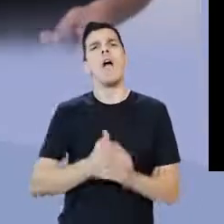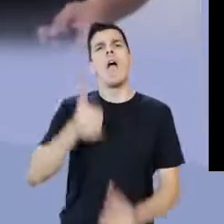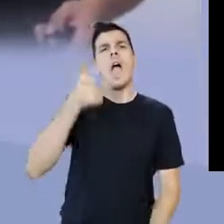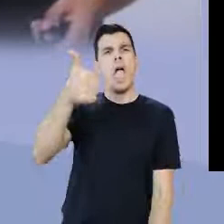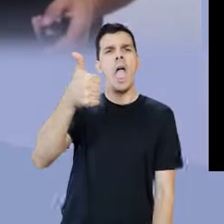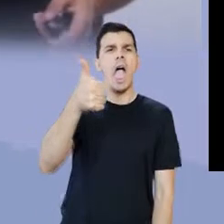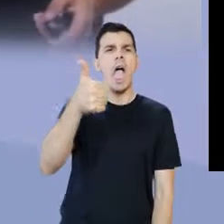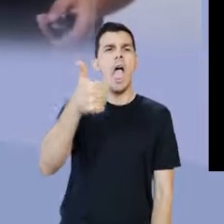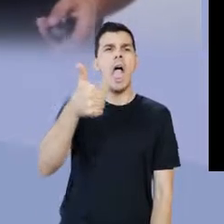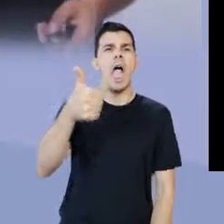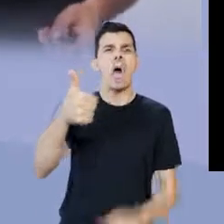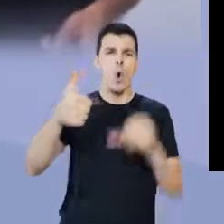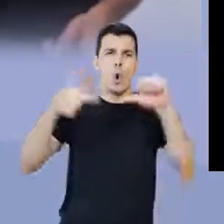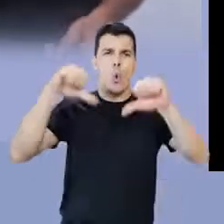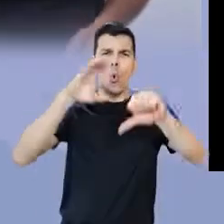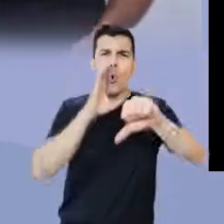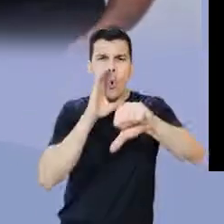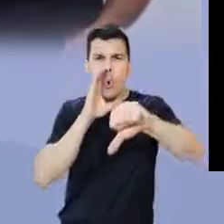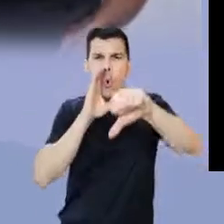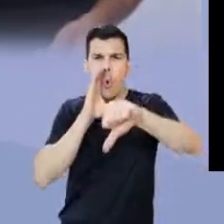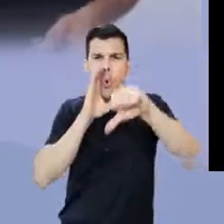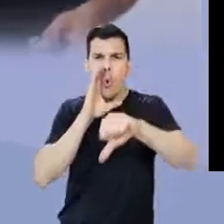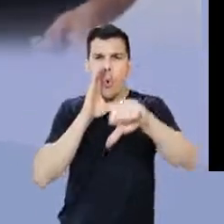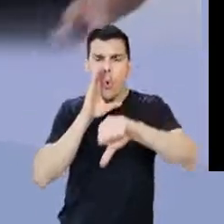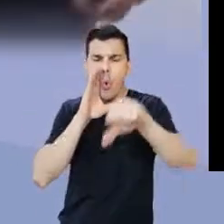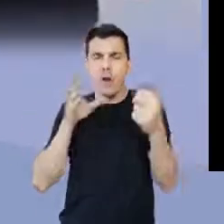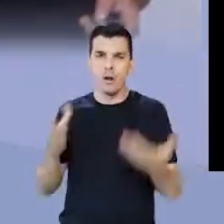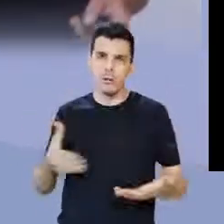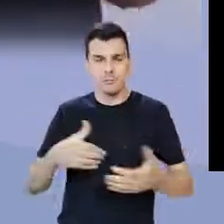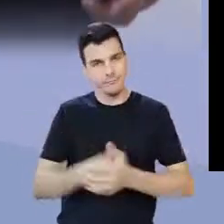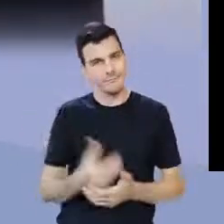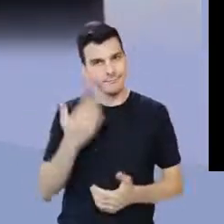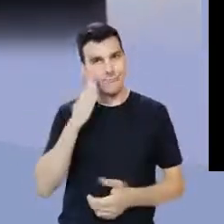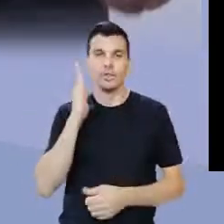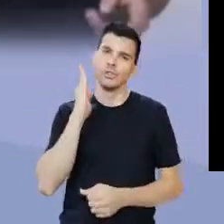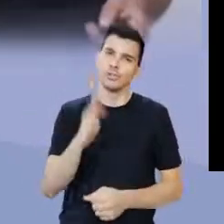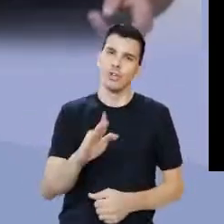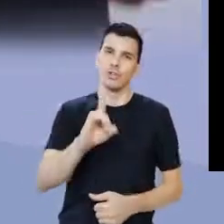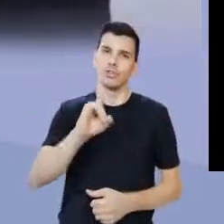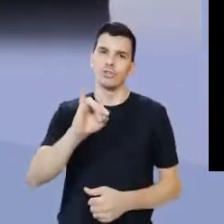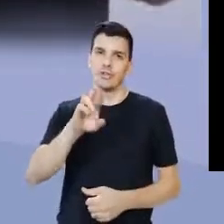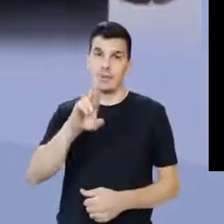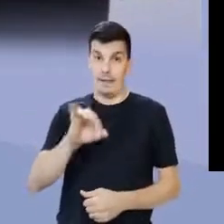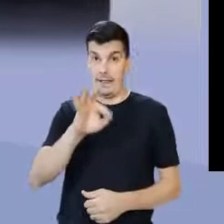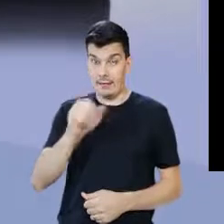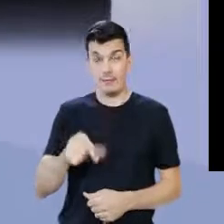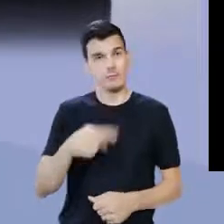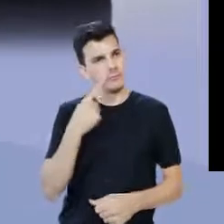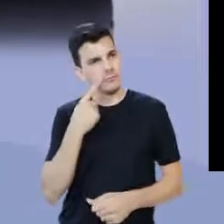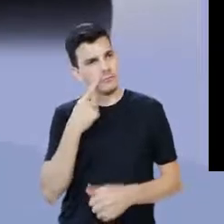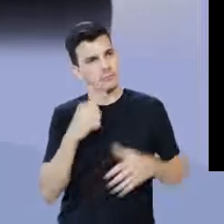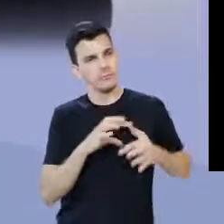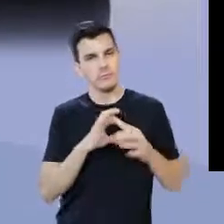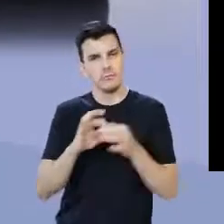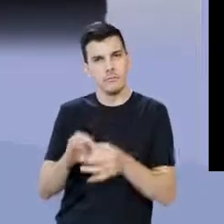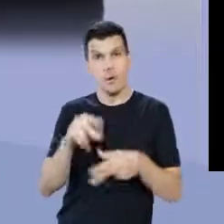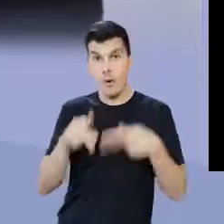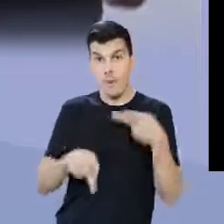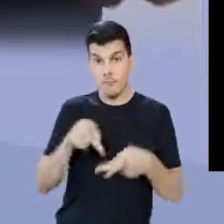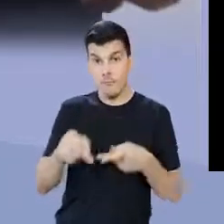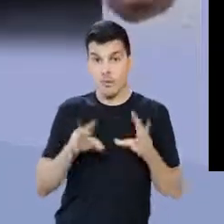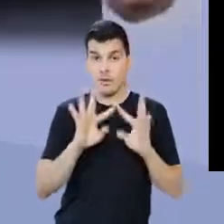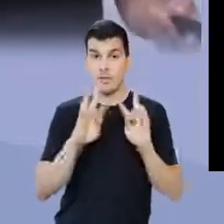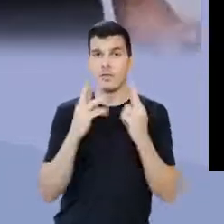sancionar uma lei, eles vaiavam para não aprovar aquela lei. É uma participação direta. E quando a gente vê que o povo